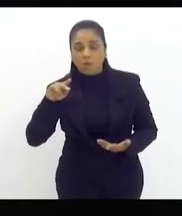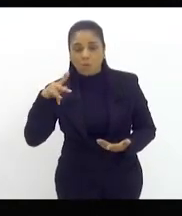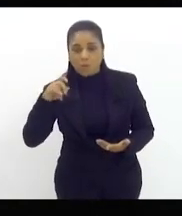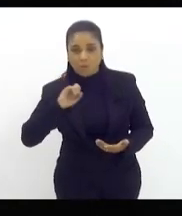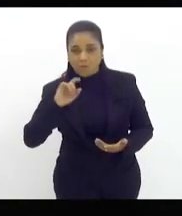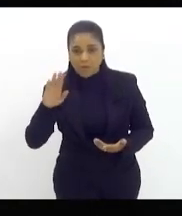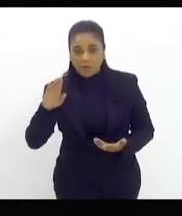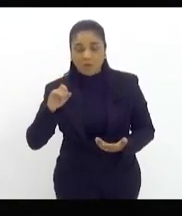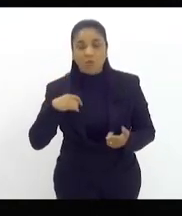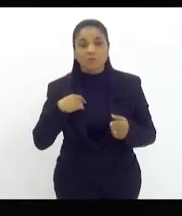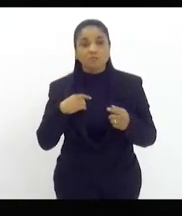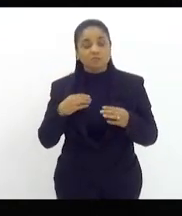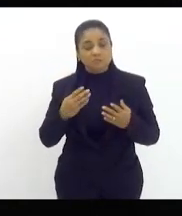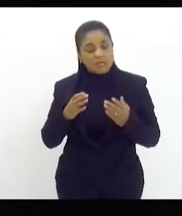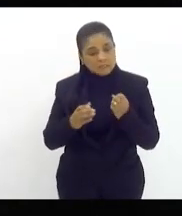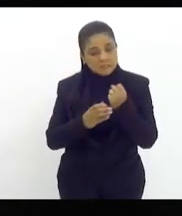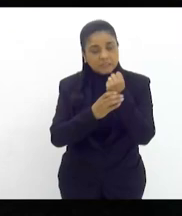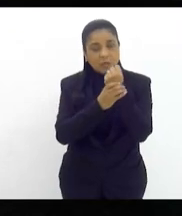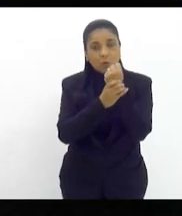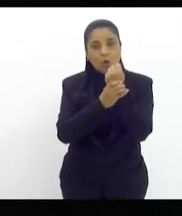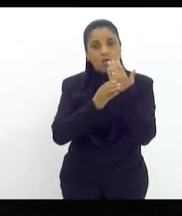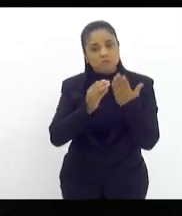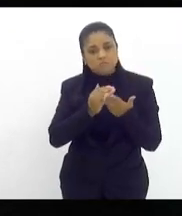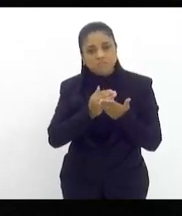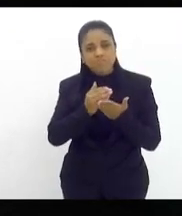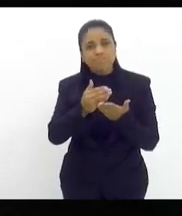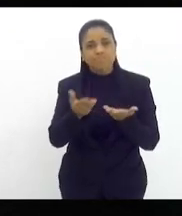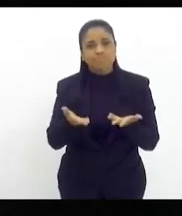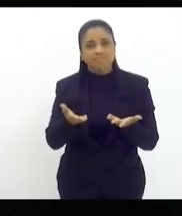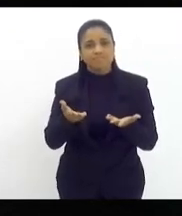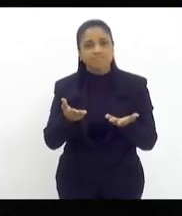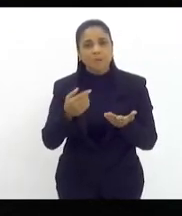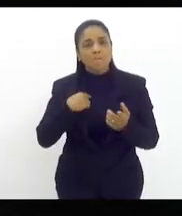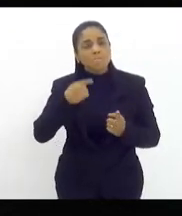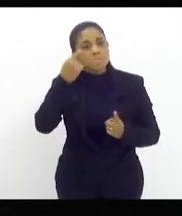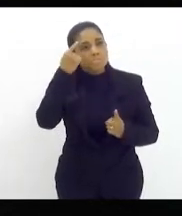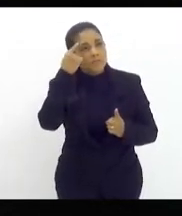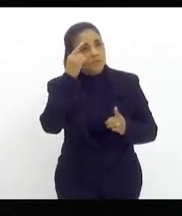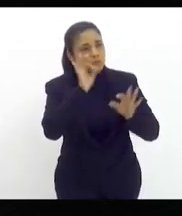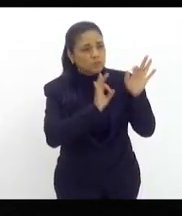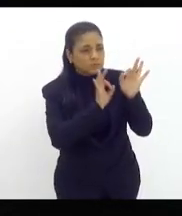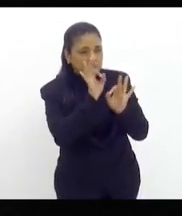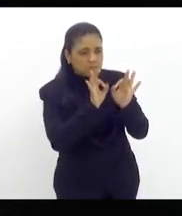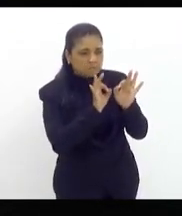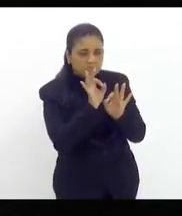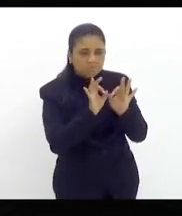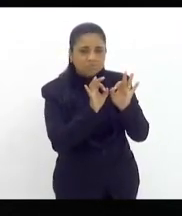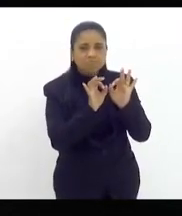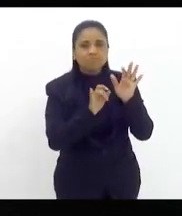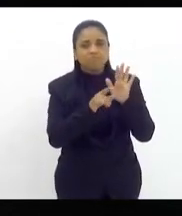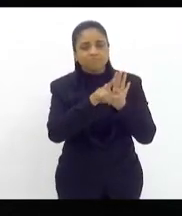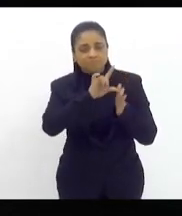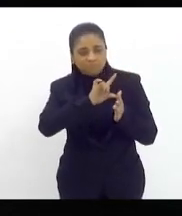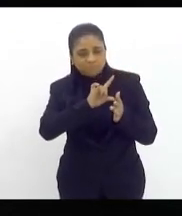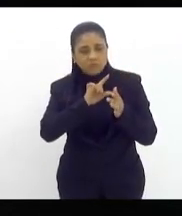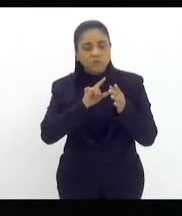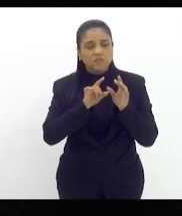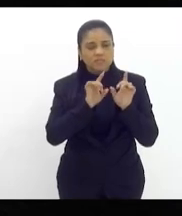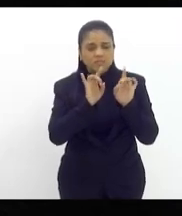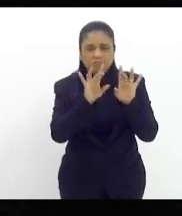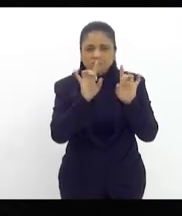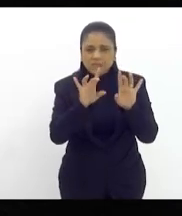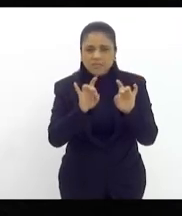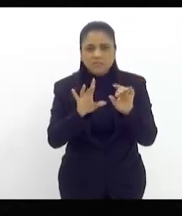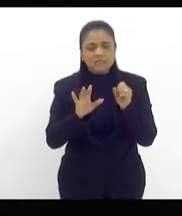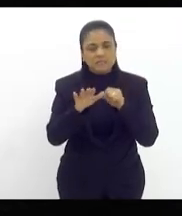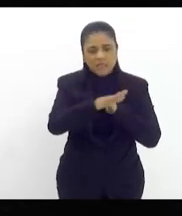pontapé inicial algo precisava ser feito foi pensado foi trabalhado com especialistas da área de segurança com